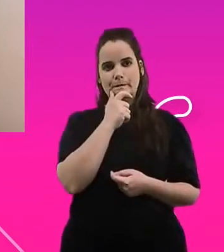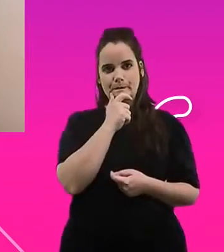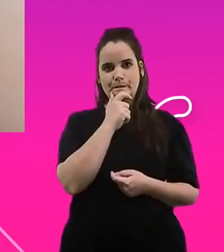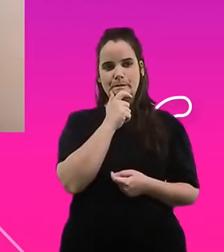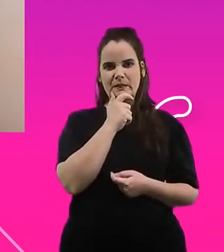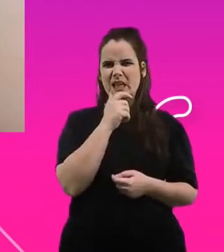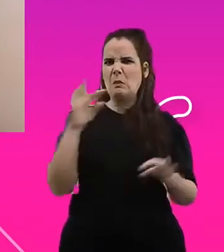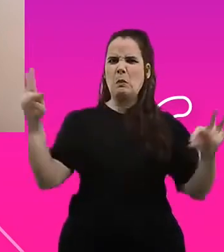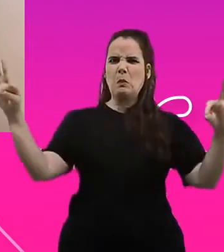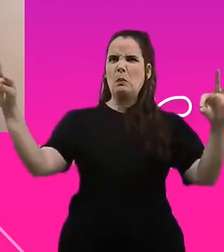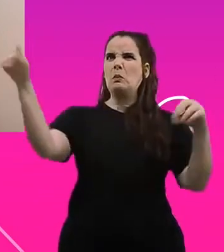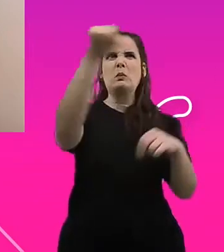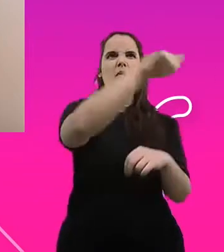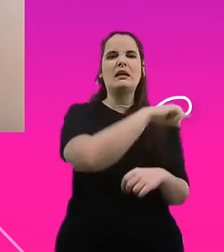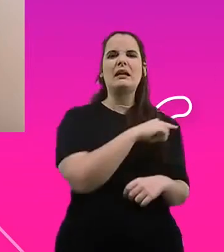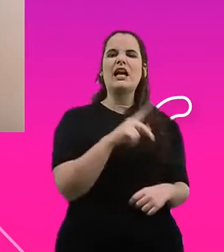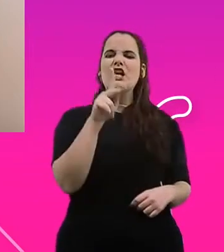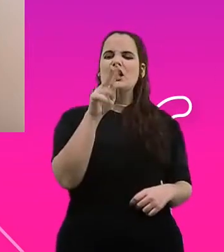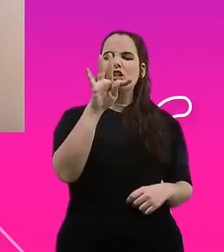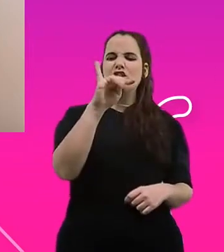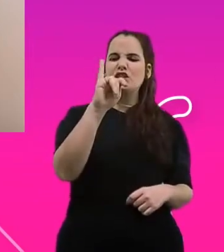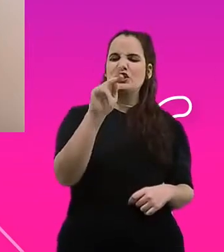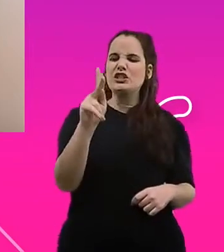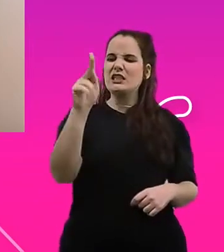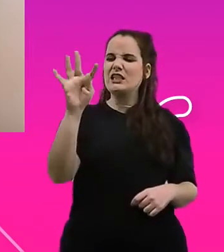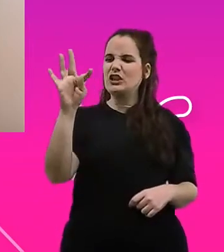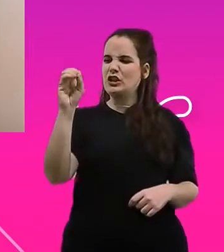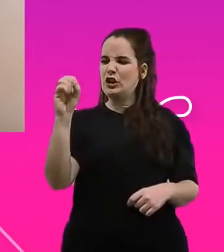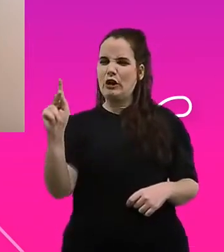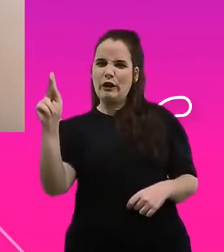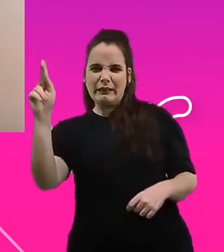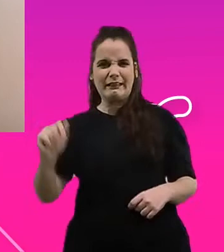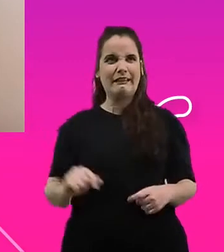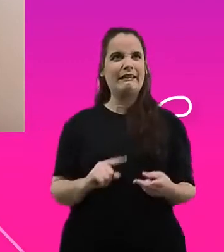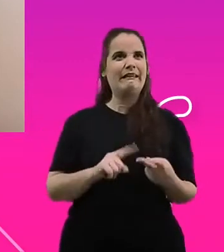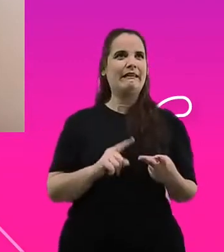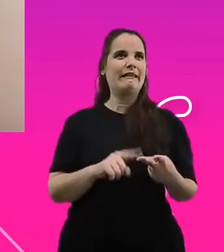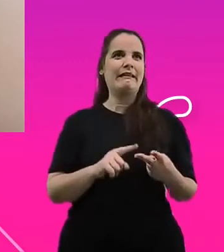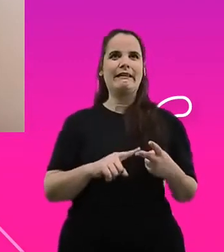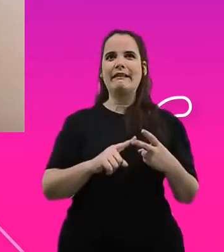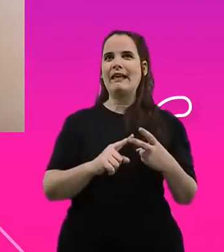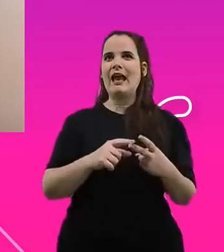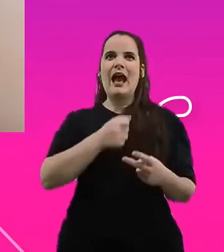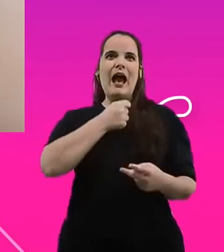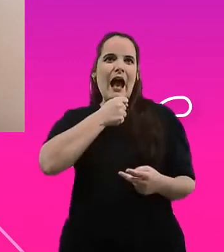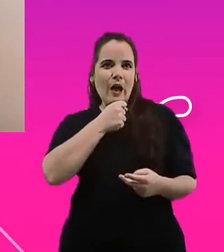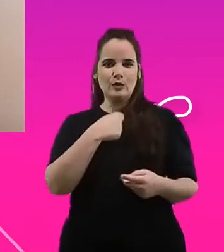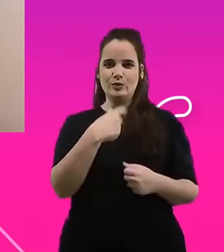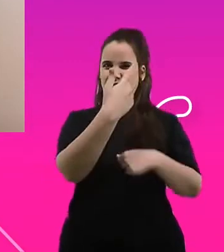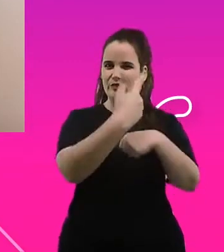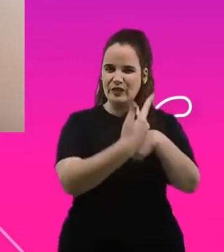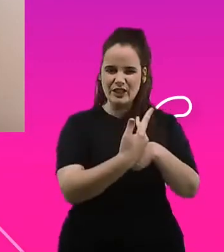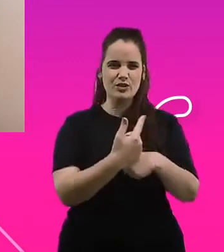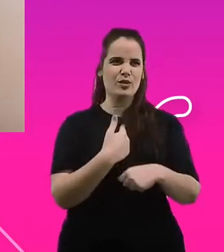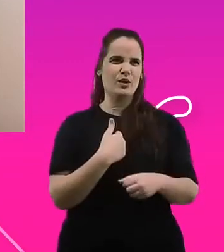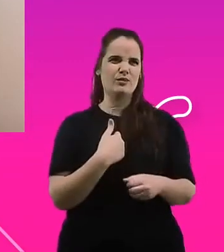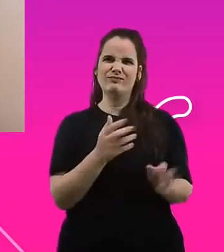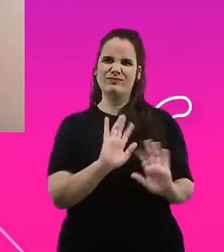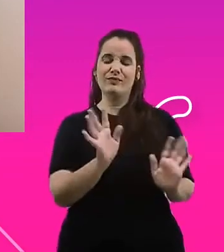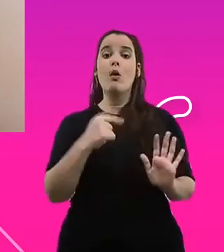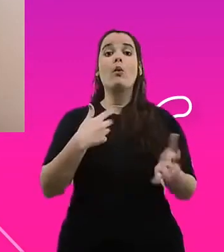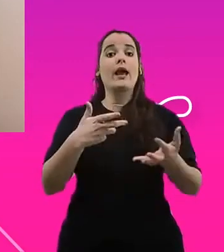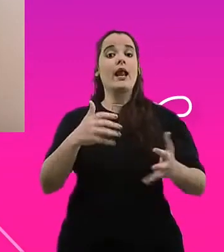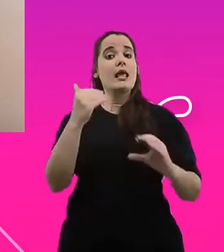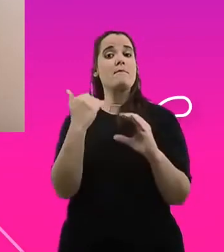vídeo, TikTok, não sei o quê. Eu disse, eu vou mandar e-mail para as pessoas. E eu tenho sido super bem sucedida nisso. As pessoas me perguntam, nossa, mas por